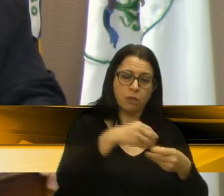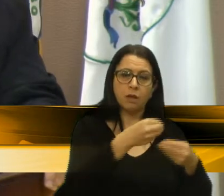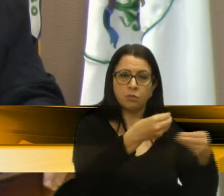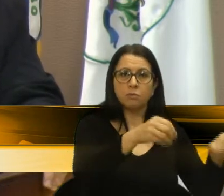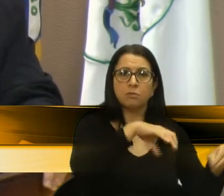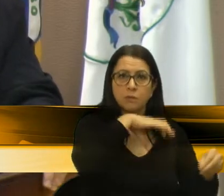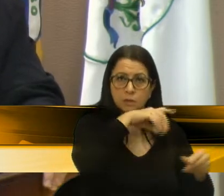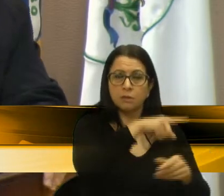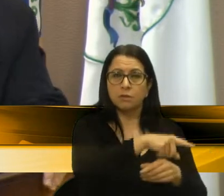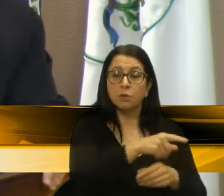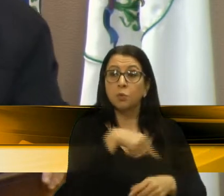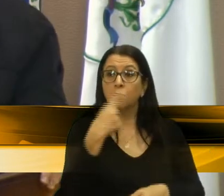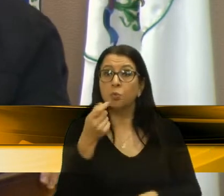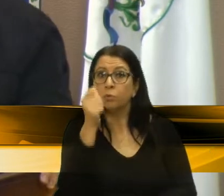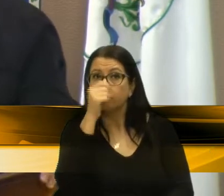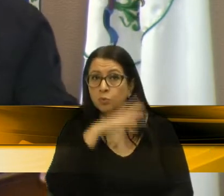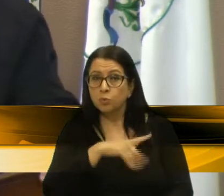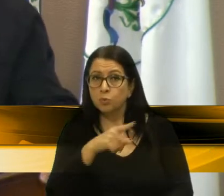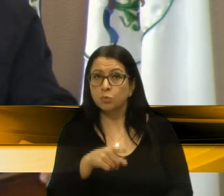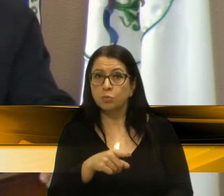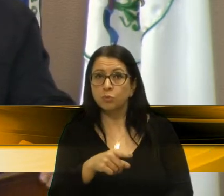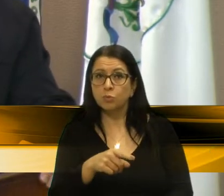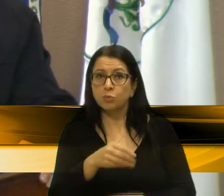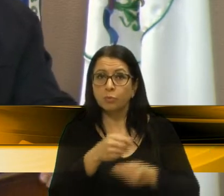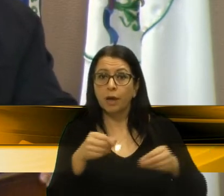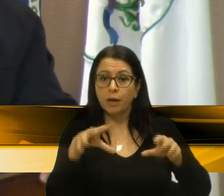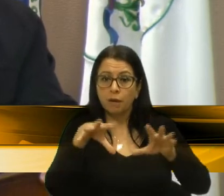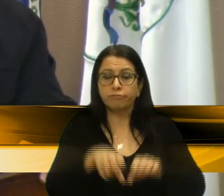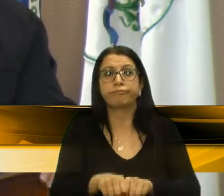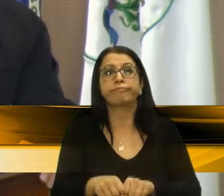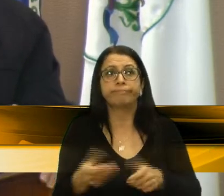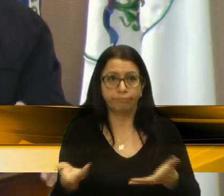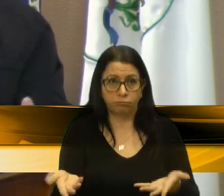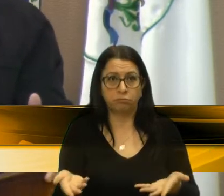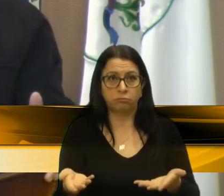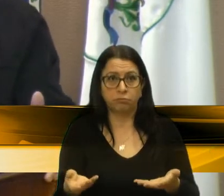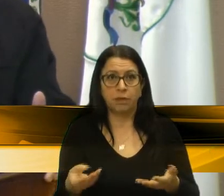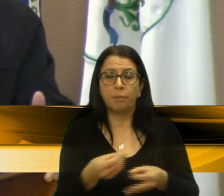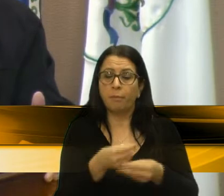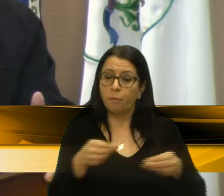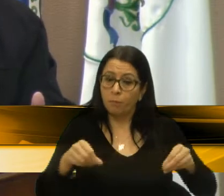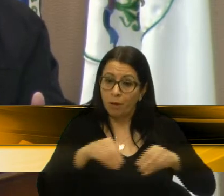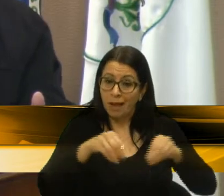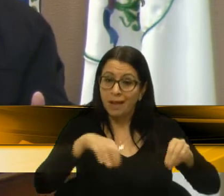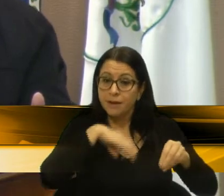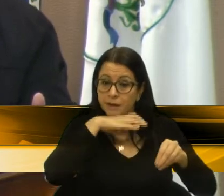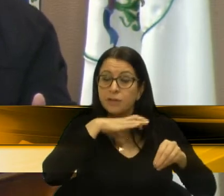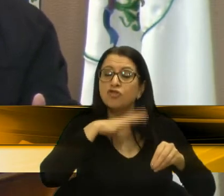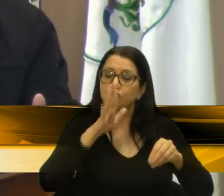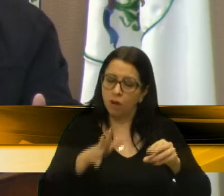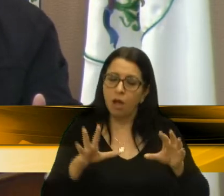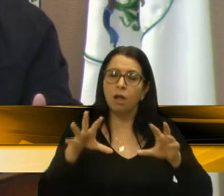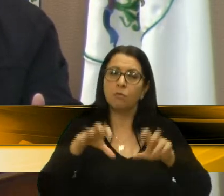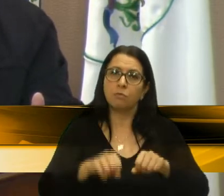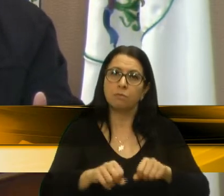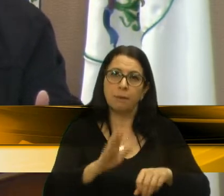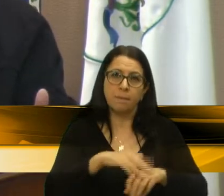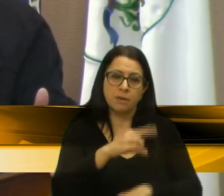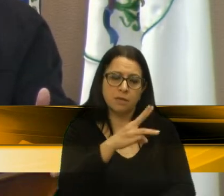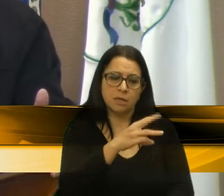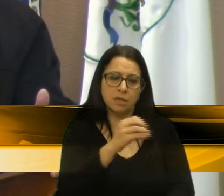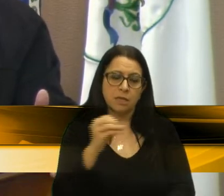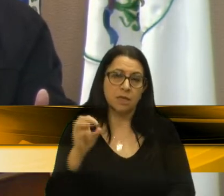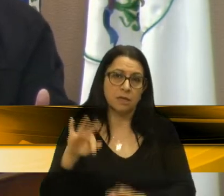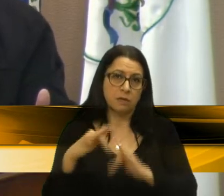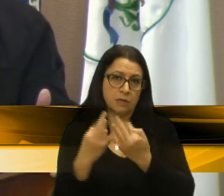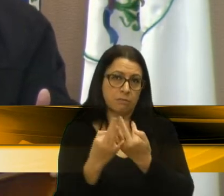E o outro absurdo, né, a devolução de uma área ocupada, porque a área já estava ocupada. Em torno de mais de 300 famílias